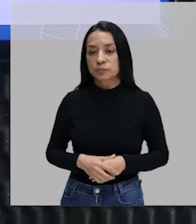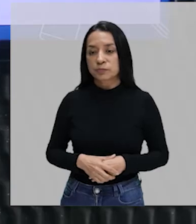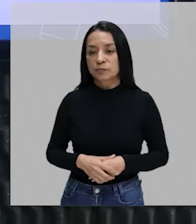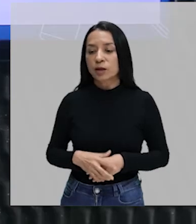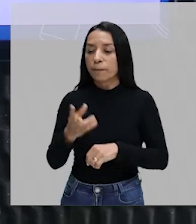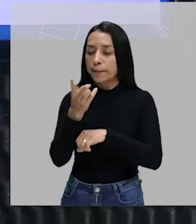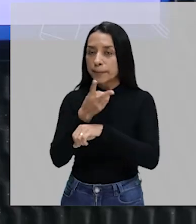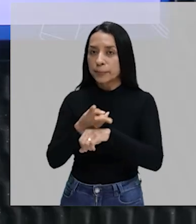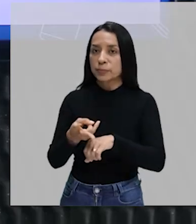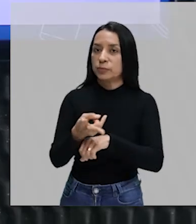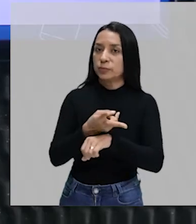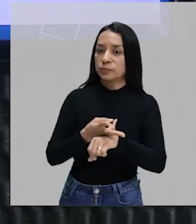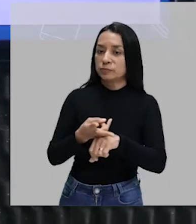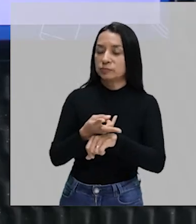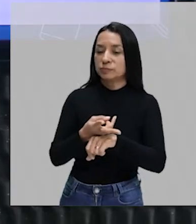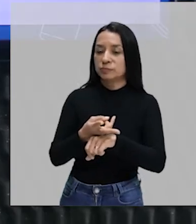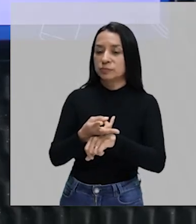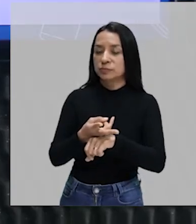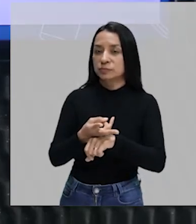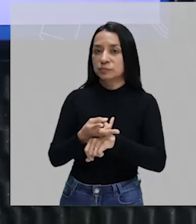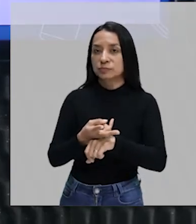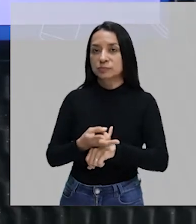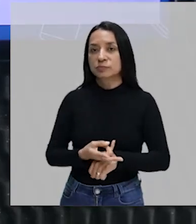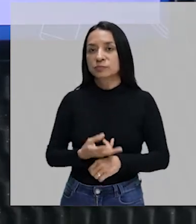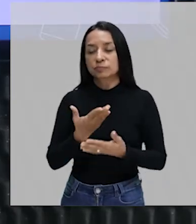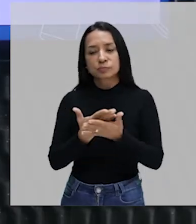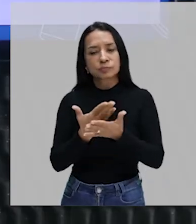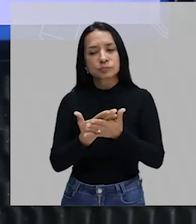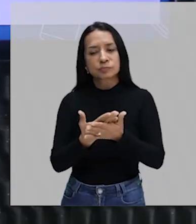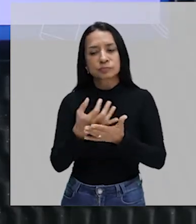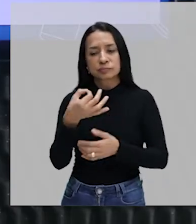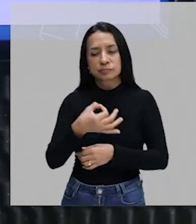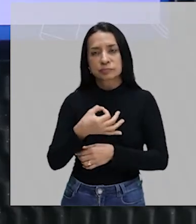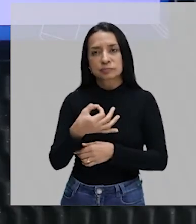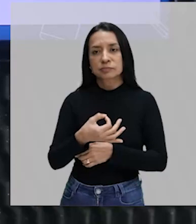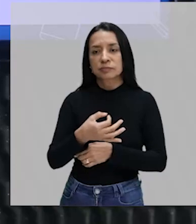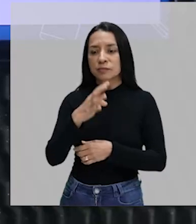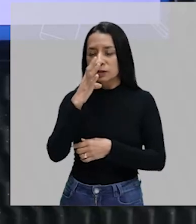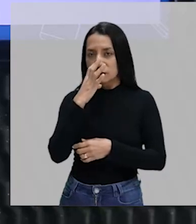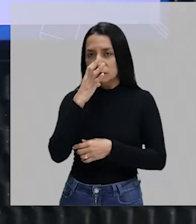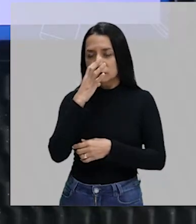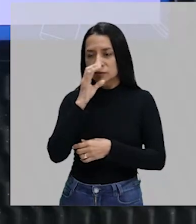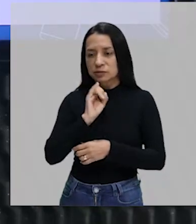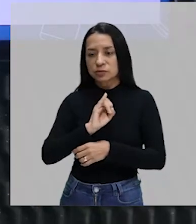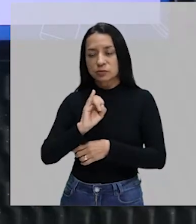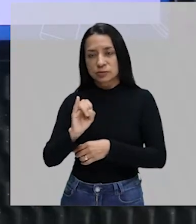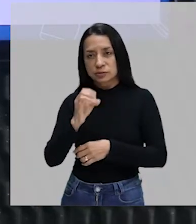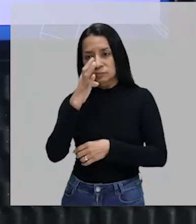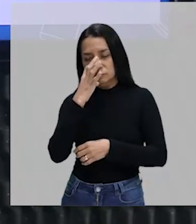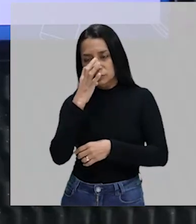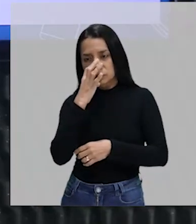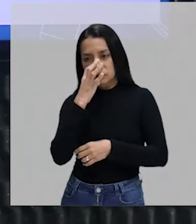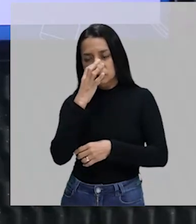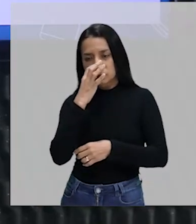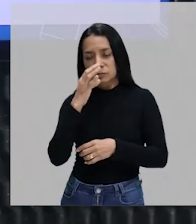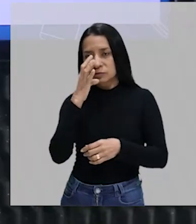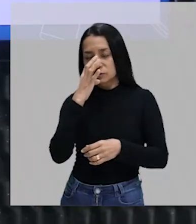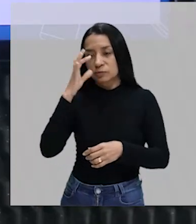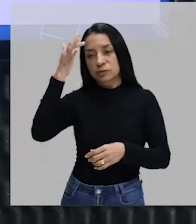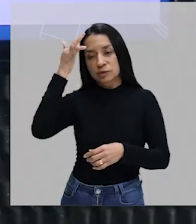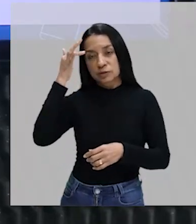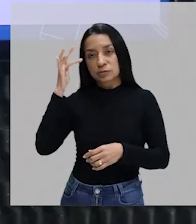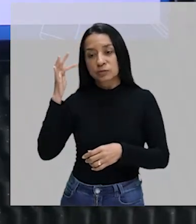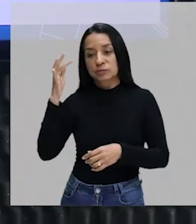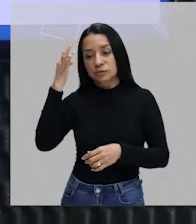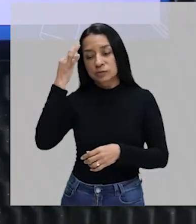uma busca, vai procurar a aula direitinho, assiste, se não assistiu, assiste a teoria, e aí com